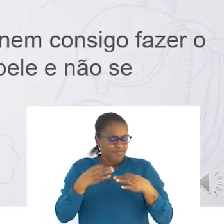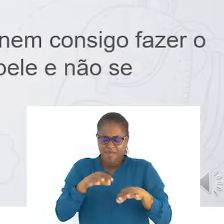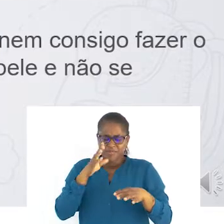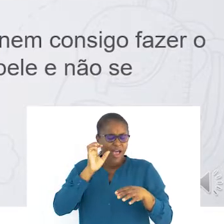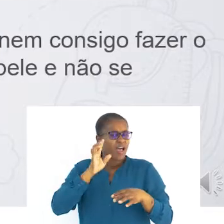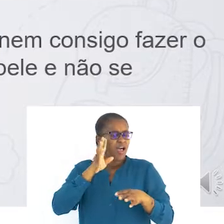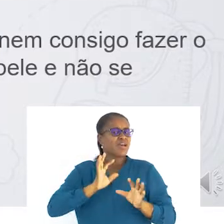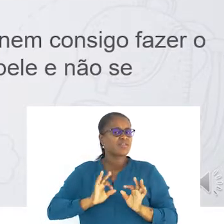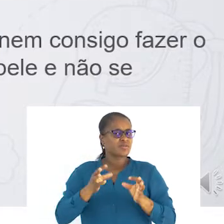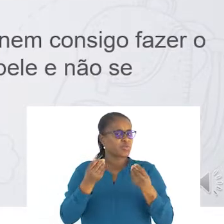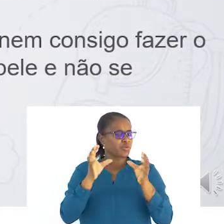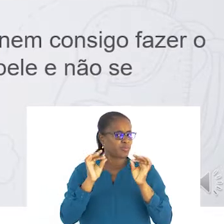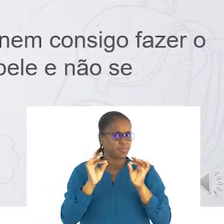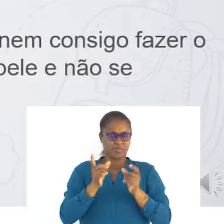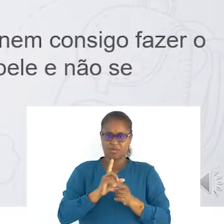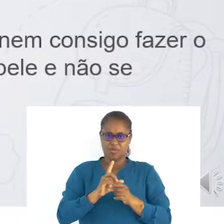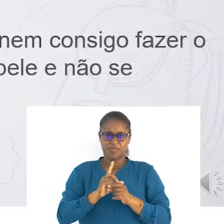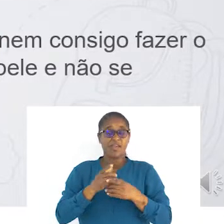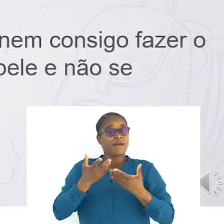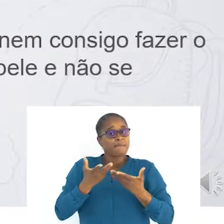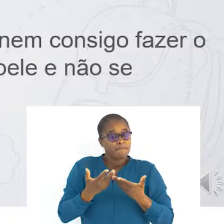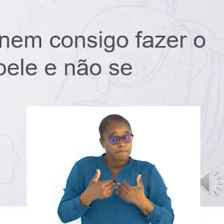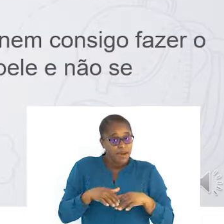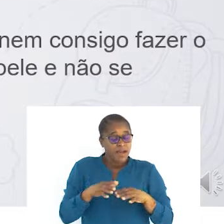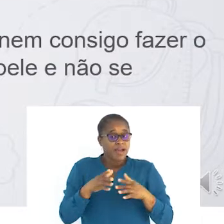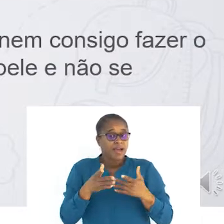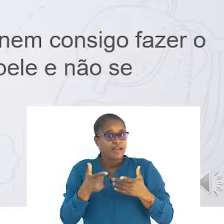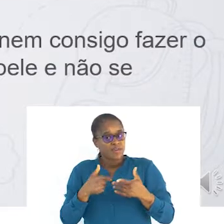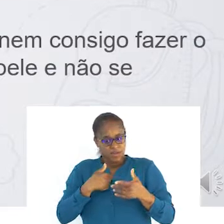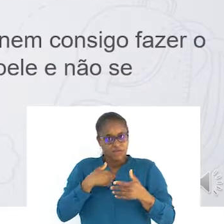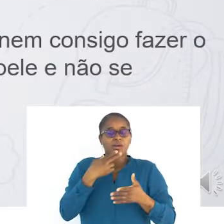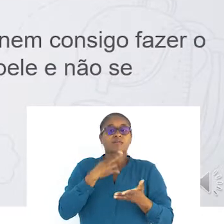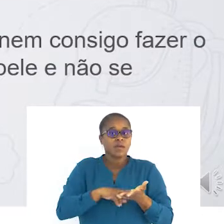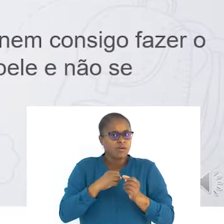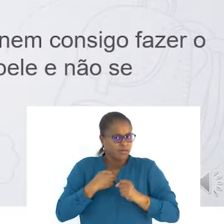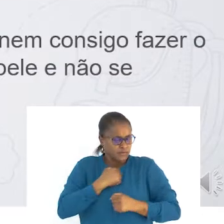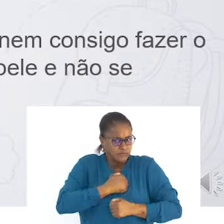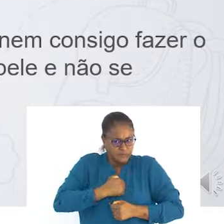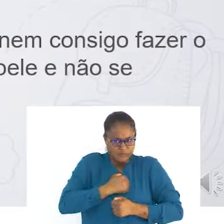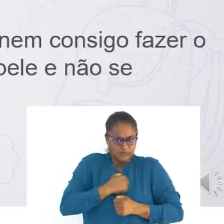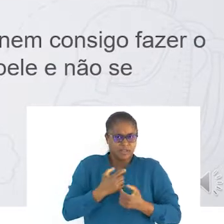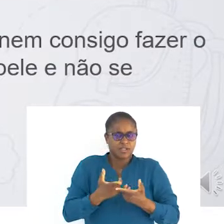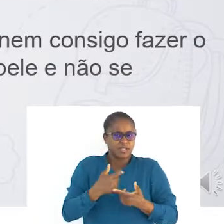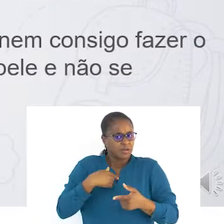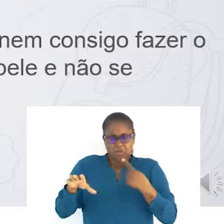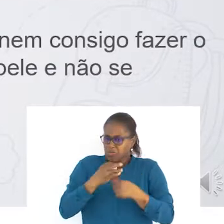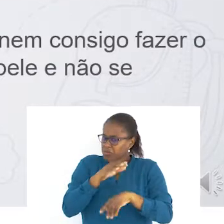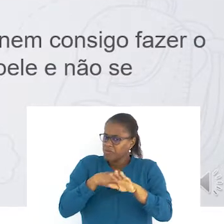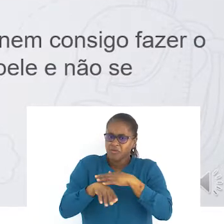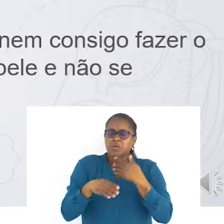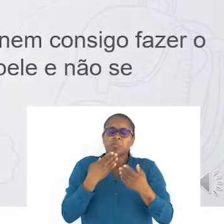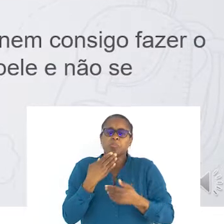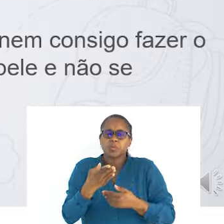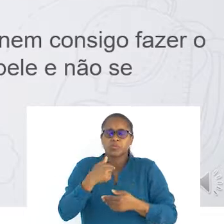tão divertidos. Às vezes, fico realmente nervosa e nem consigo fazer o que me é pedido.